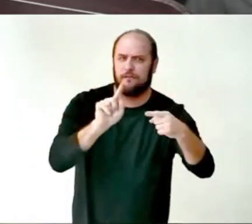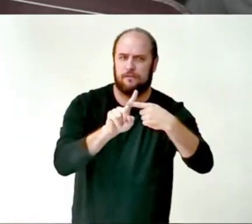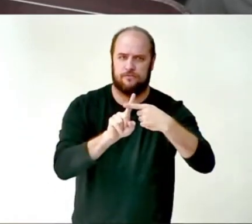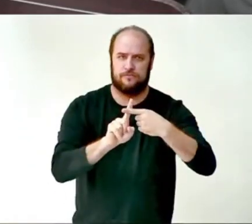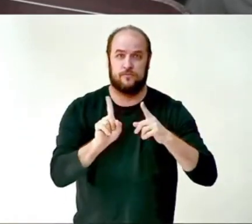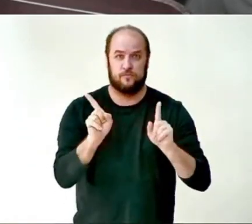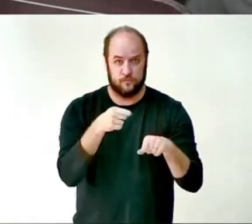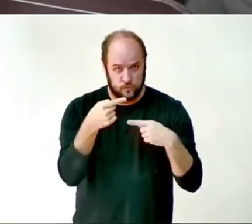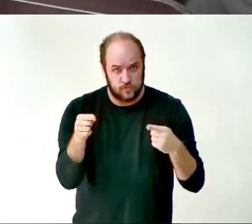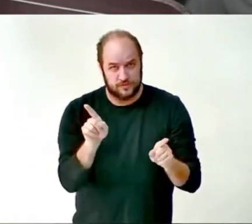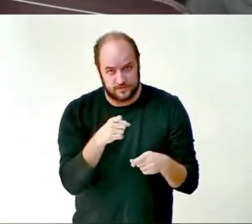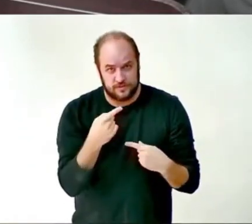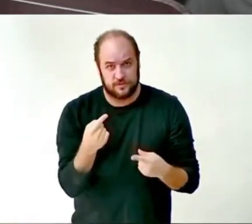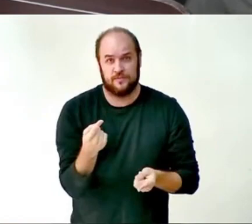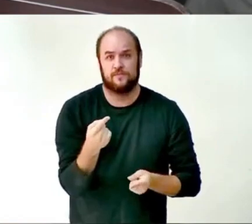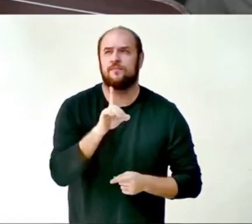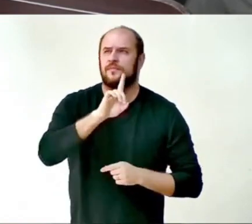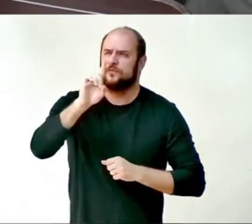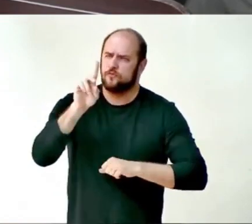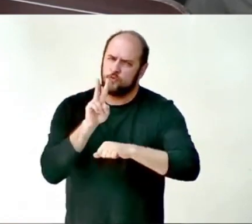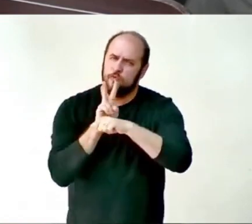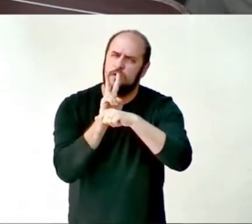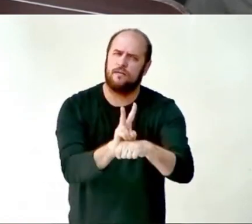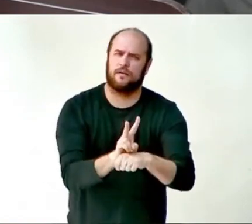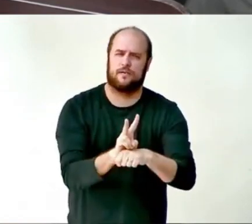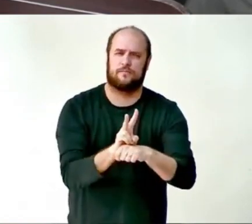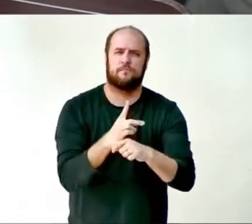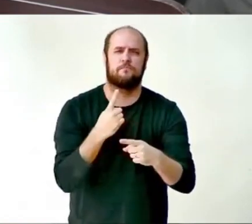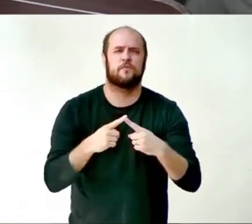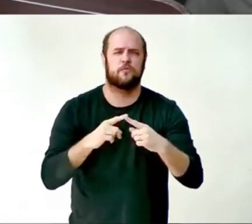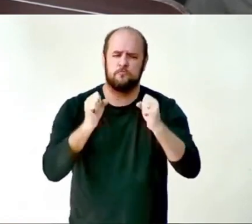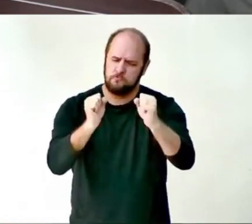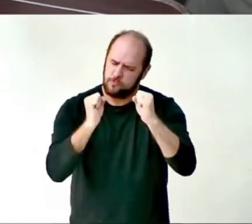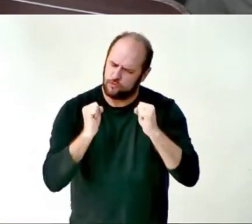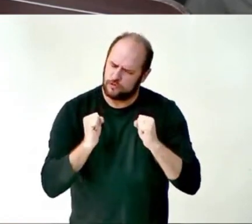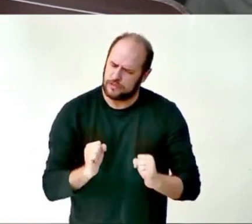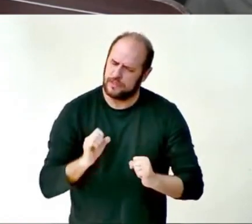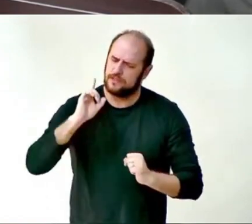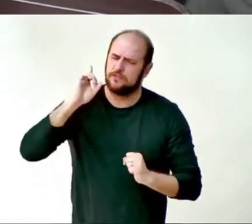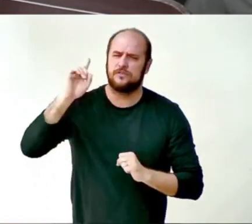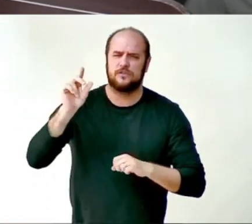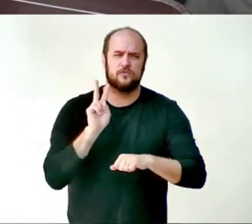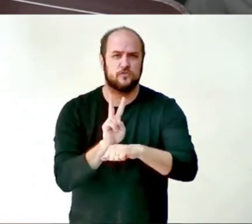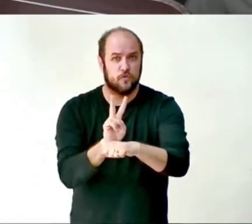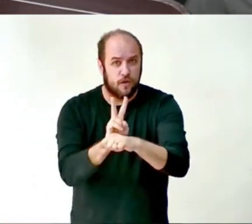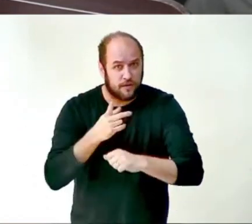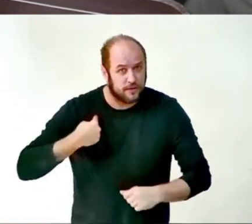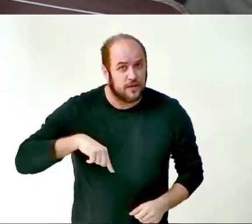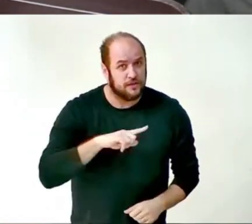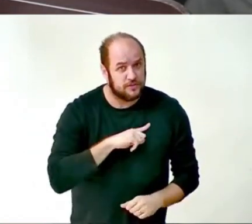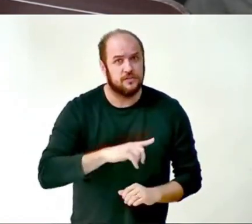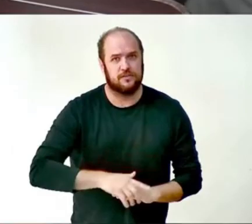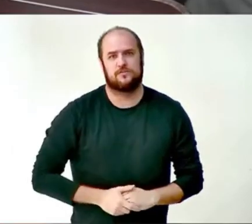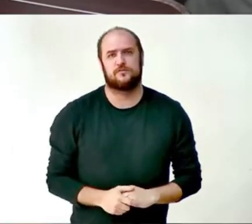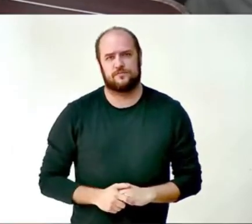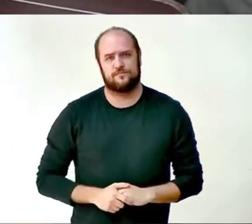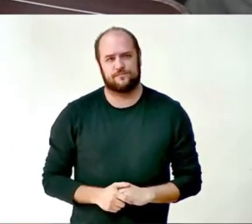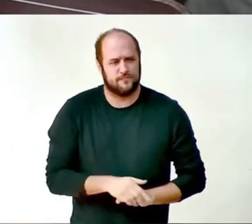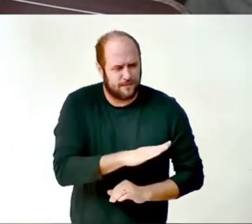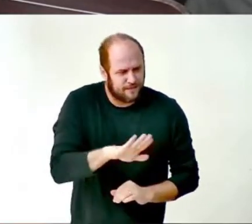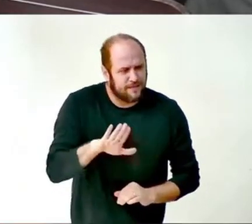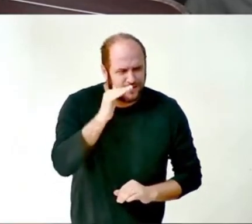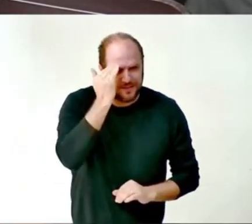das canções foi: Tu nos guardarás. É pelo poder de Deus que nós somos guardados. Será que as